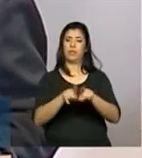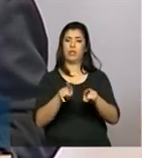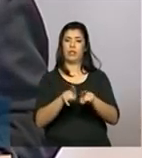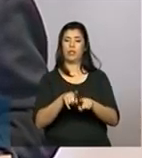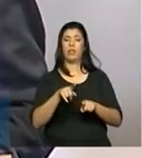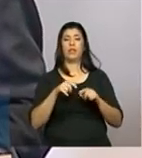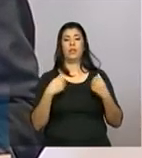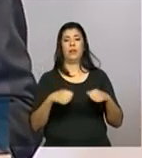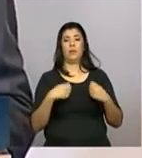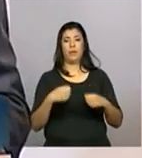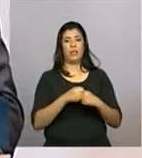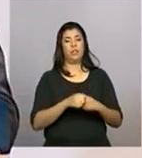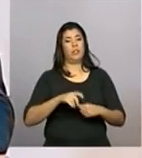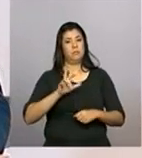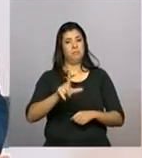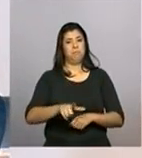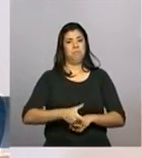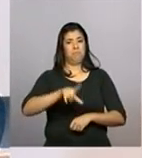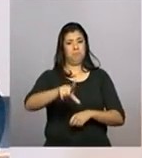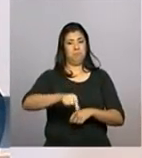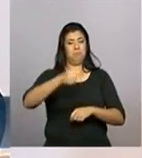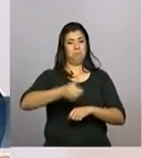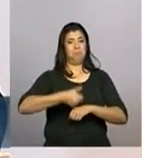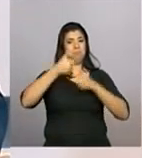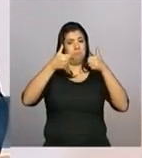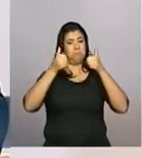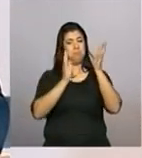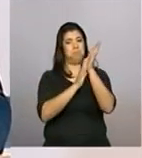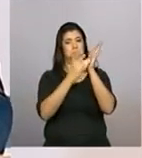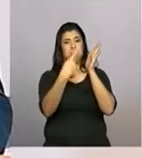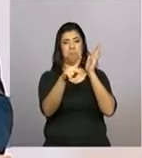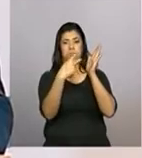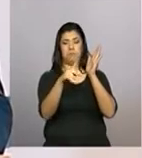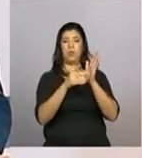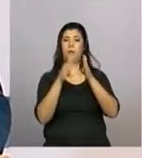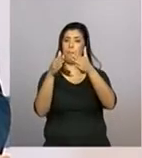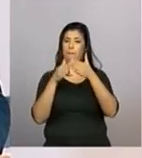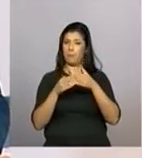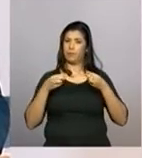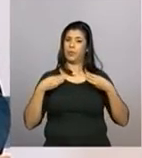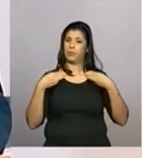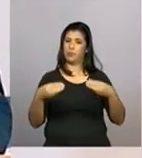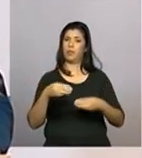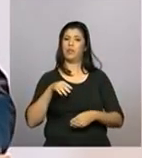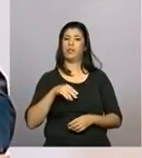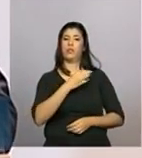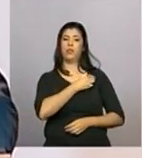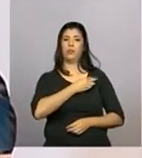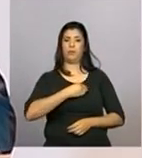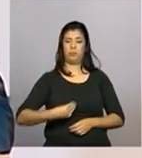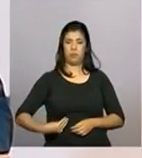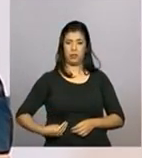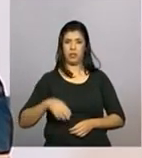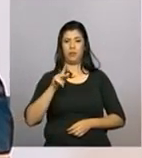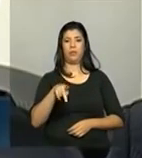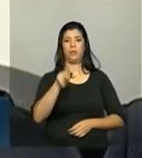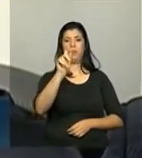tenho que apenas elogiar, pedir ao ministro Cassab que efetivamente nós possamos ajudar a